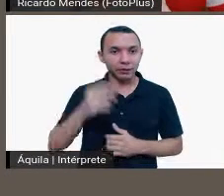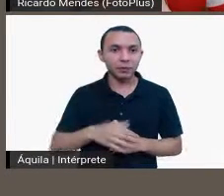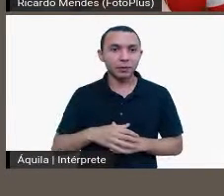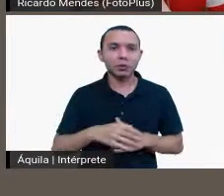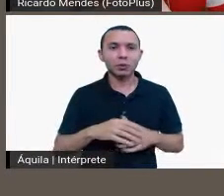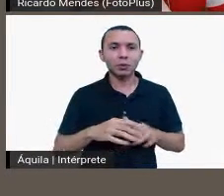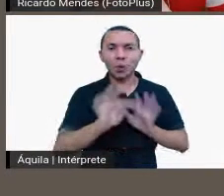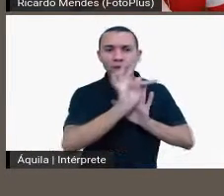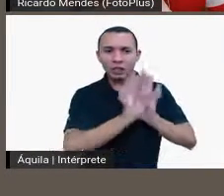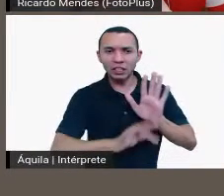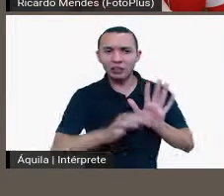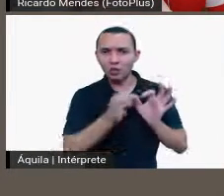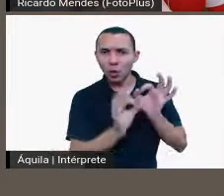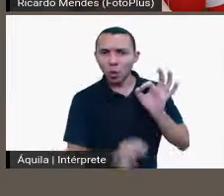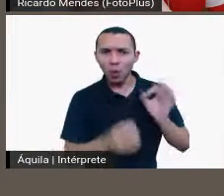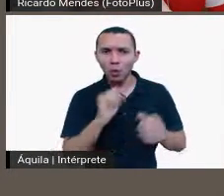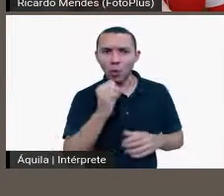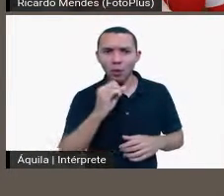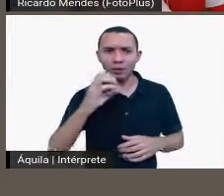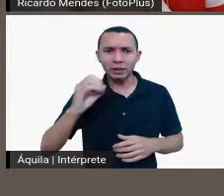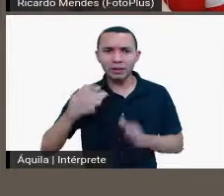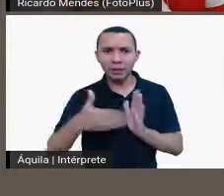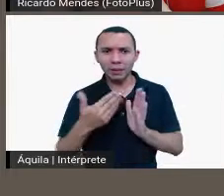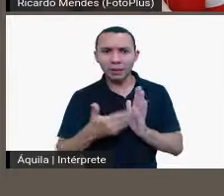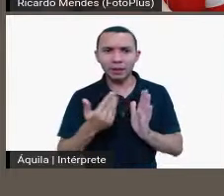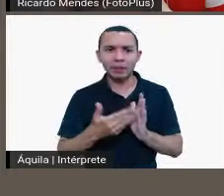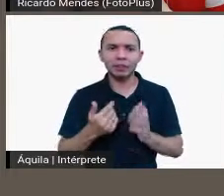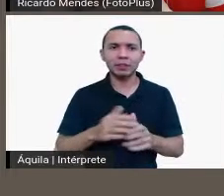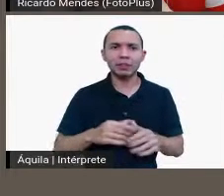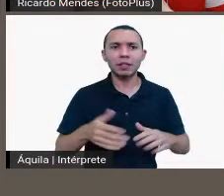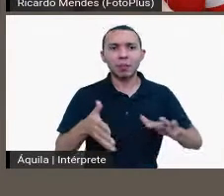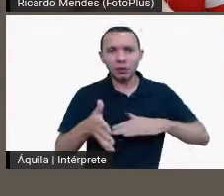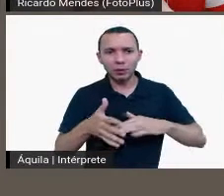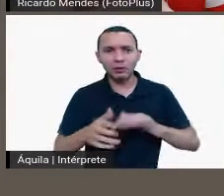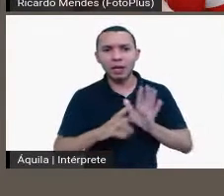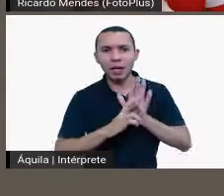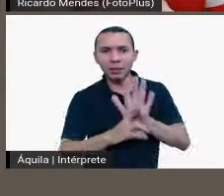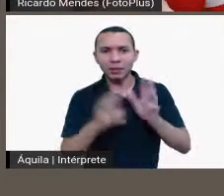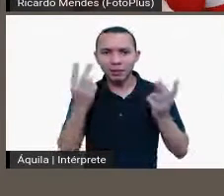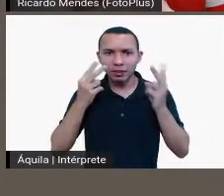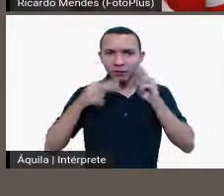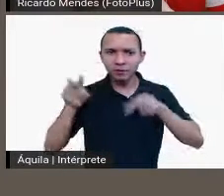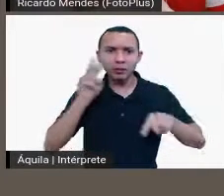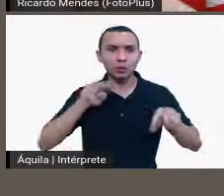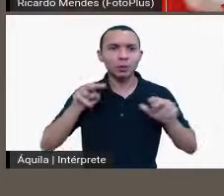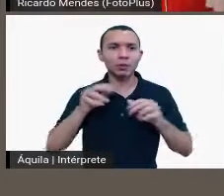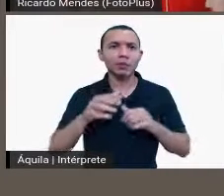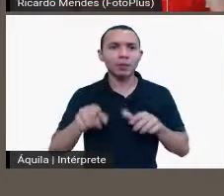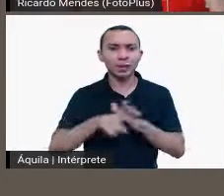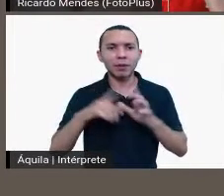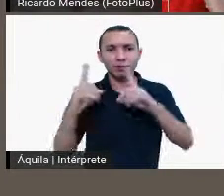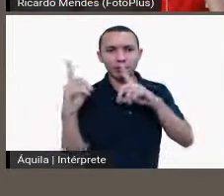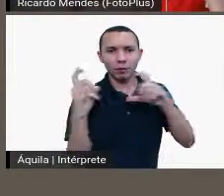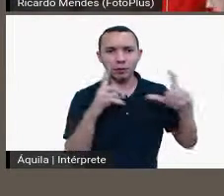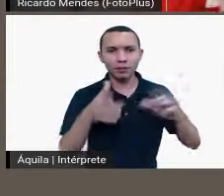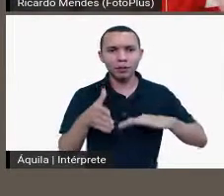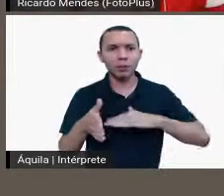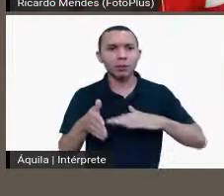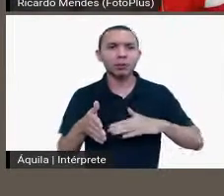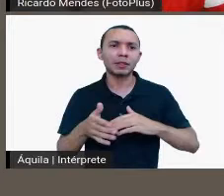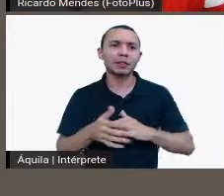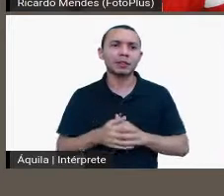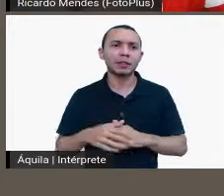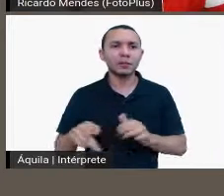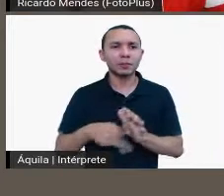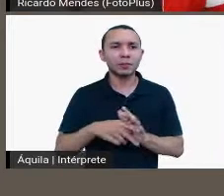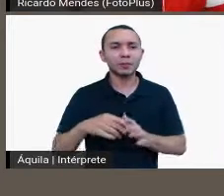longo, quase 80 páginas, agora atenta às relações entre modernidade e representação visual e a fotografia moderna, com destaques da revista São Paulo,